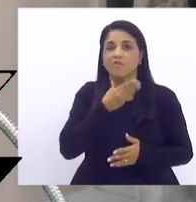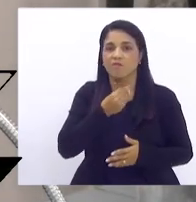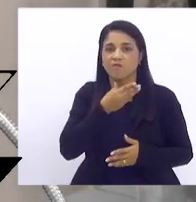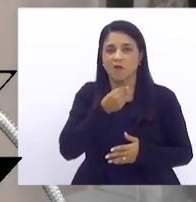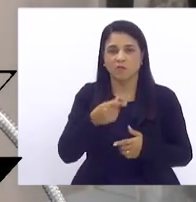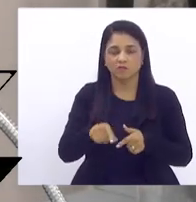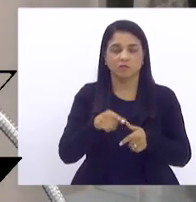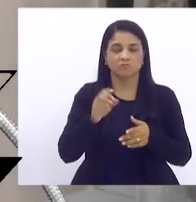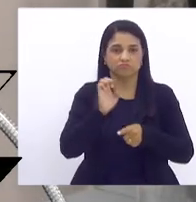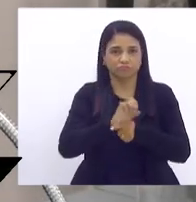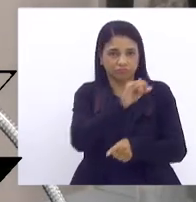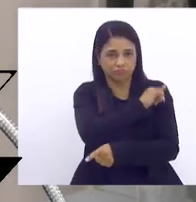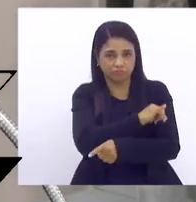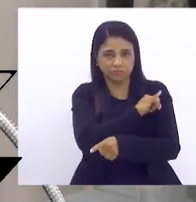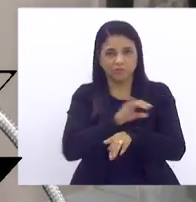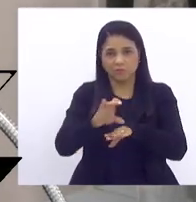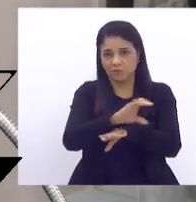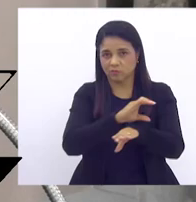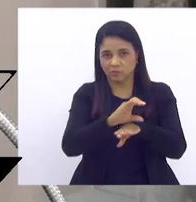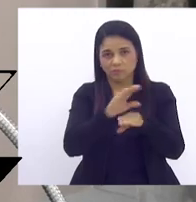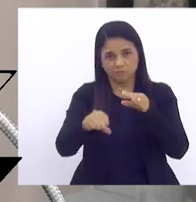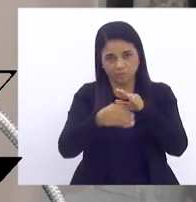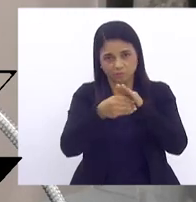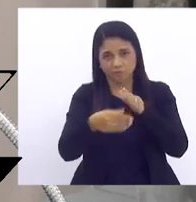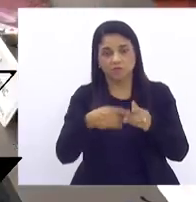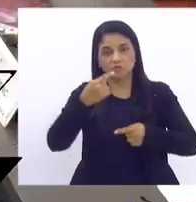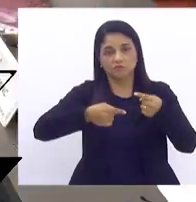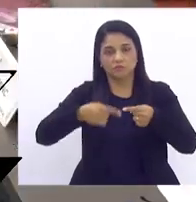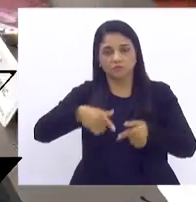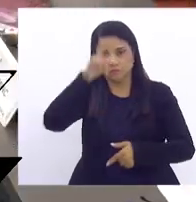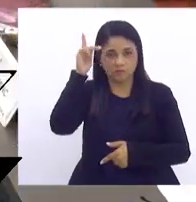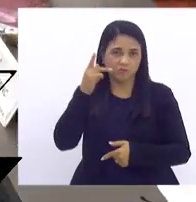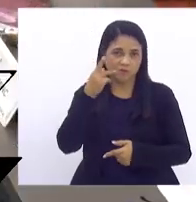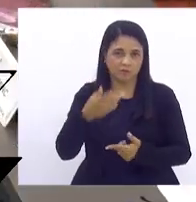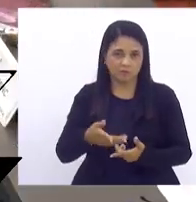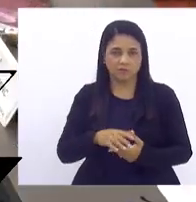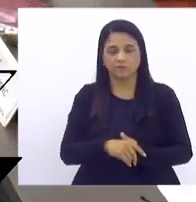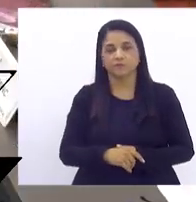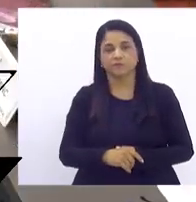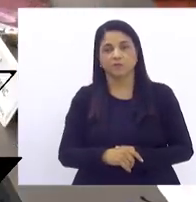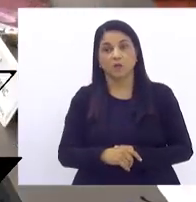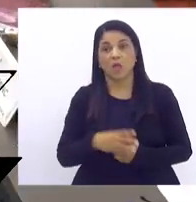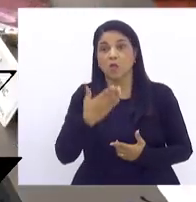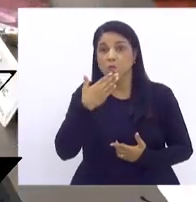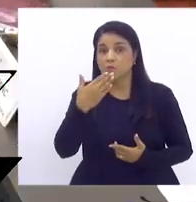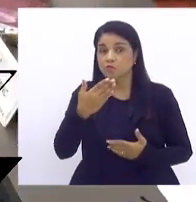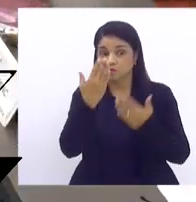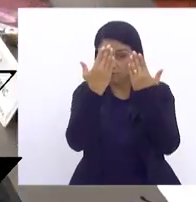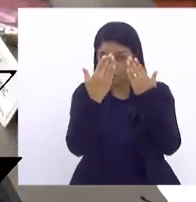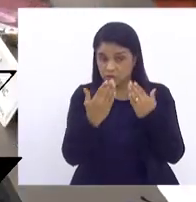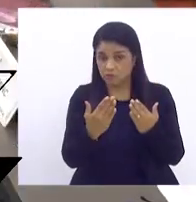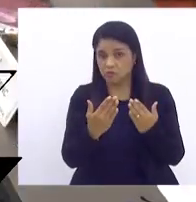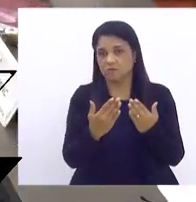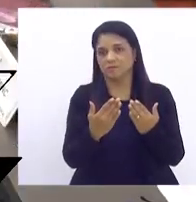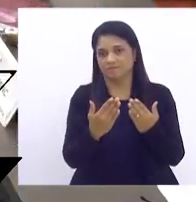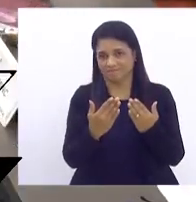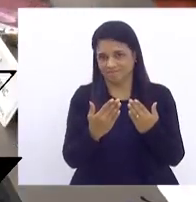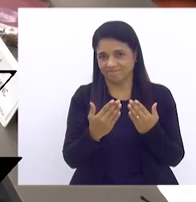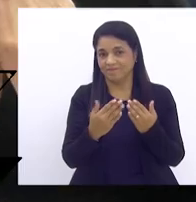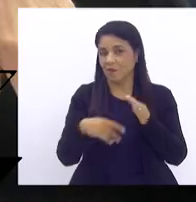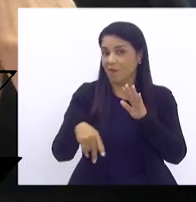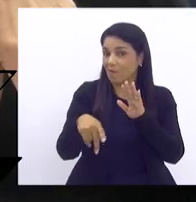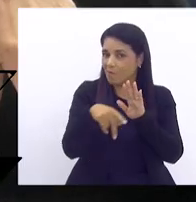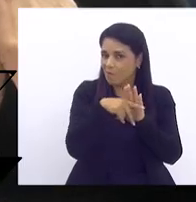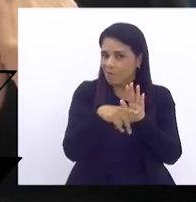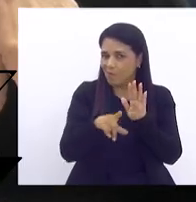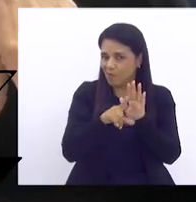Rio de Janeiro. Parecer pela constitucionalidade. Senhor presidente. Para discutir, deputado Luiz Paulo. Eu não vou discutir, não. Eu queria pedir vista, porque um dos projetos